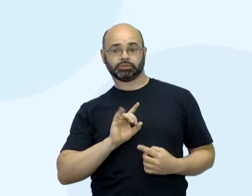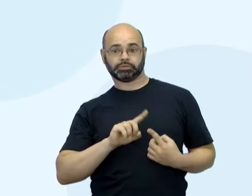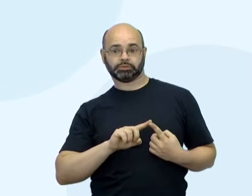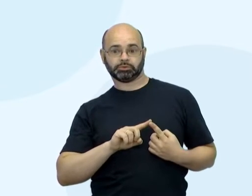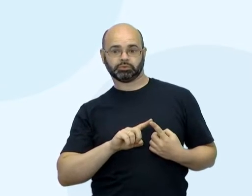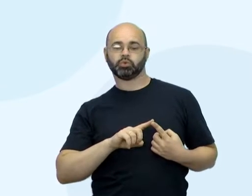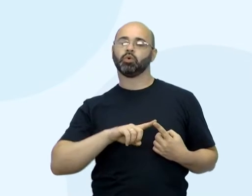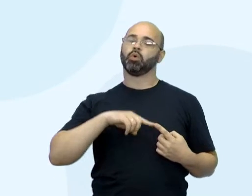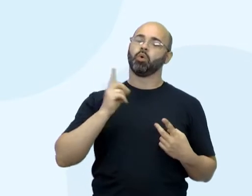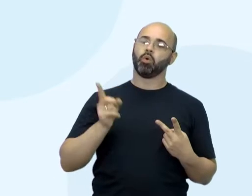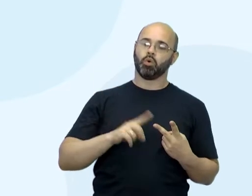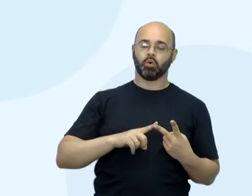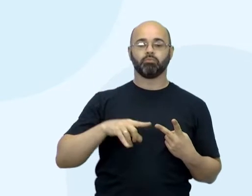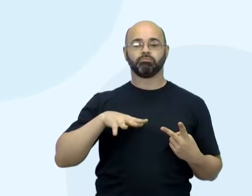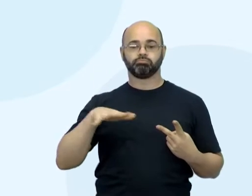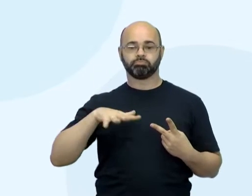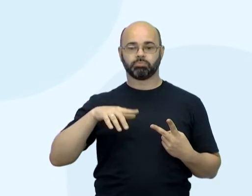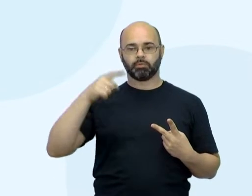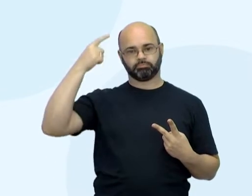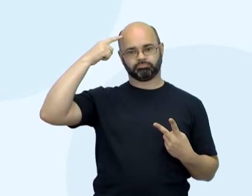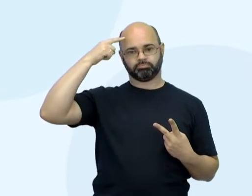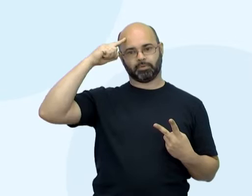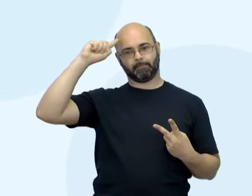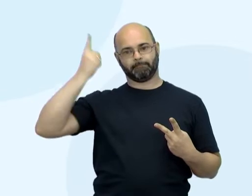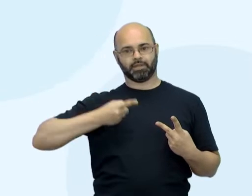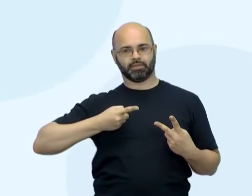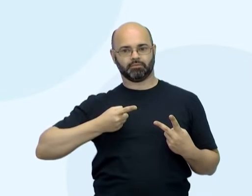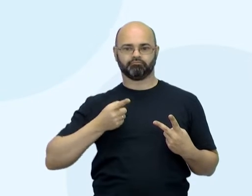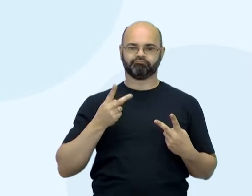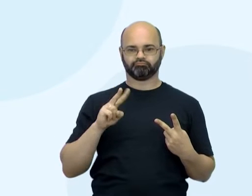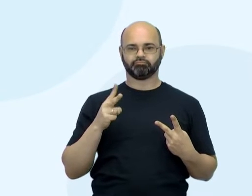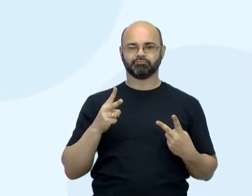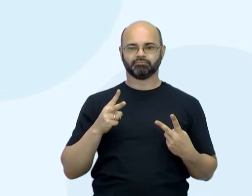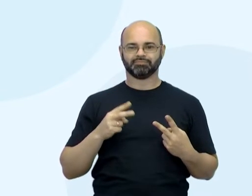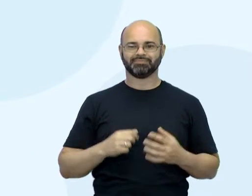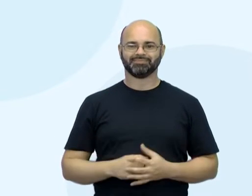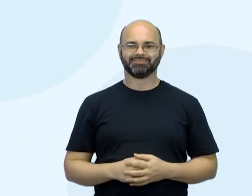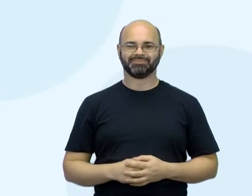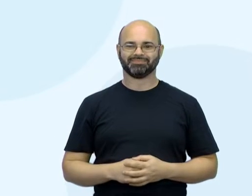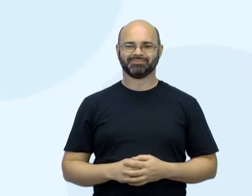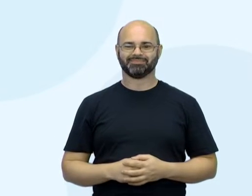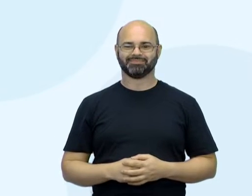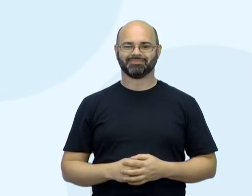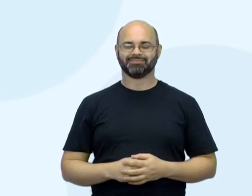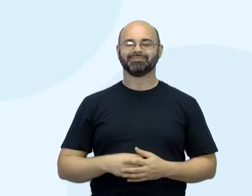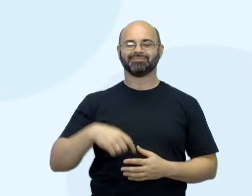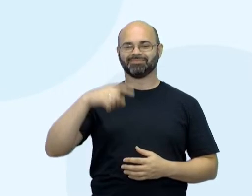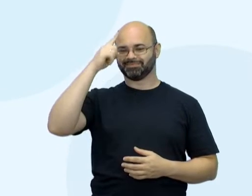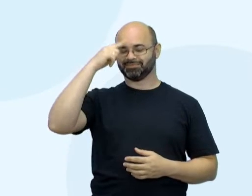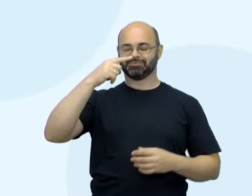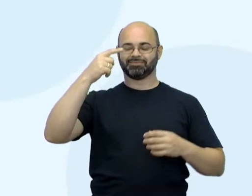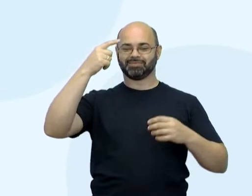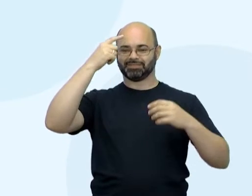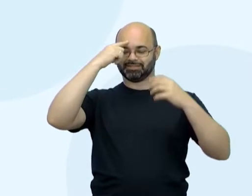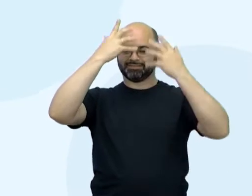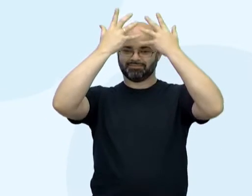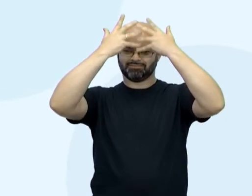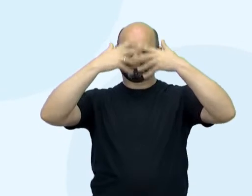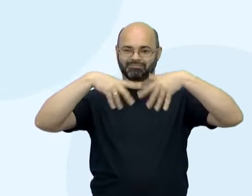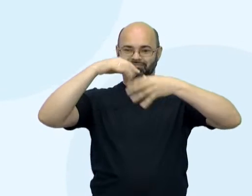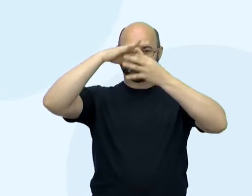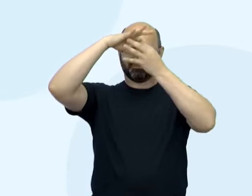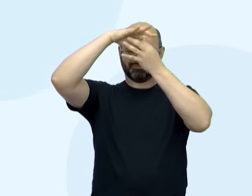aí pelos nossos queridos mecanismos da rede neural, pelos